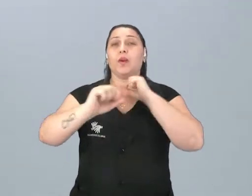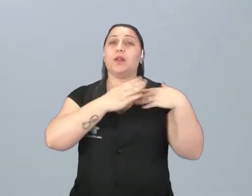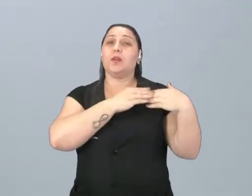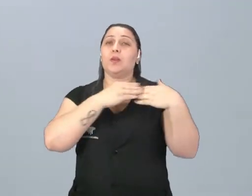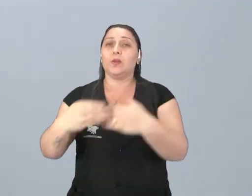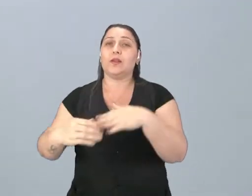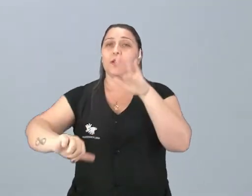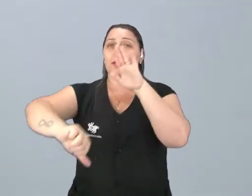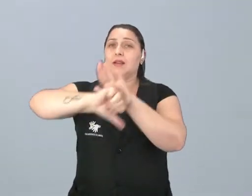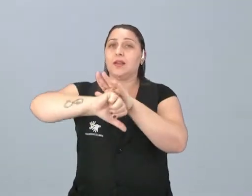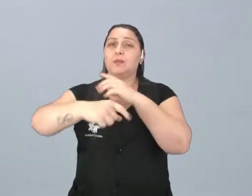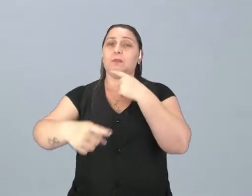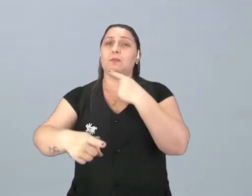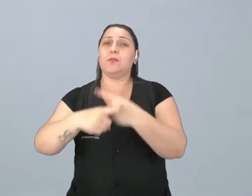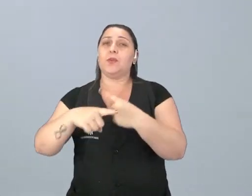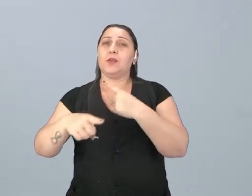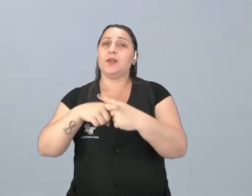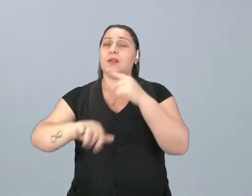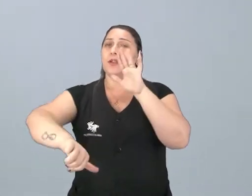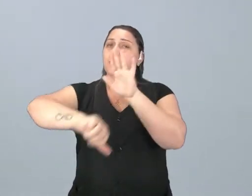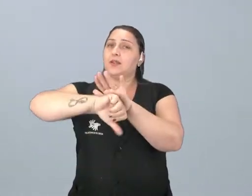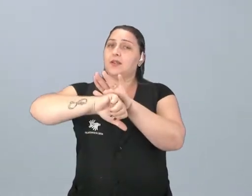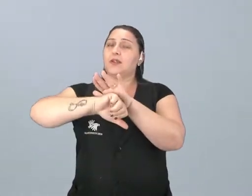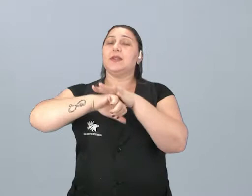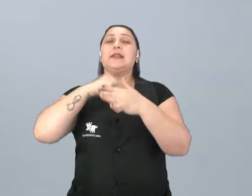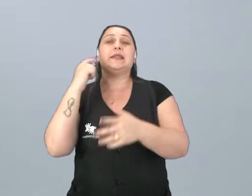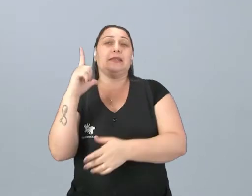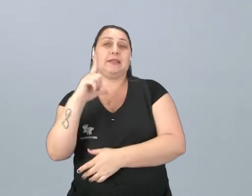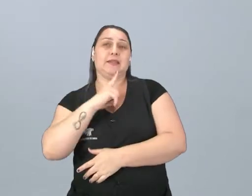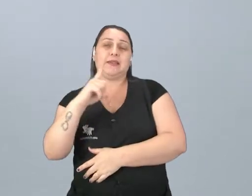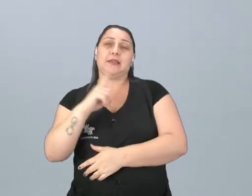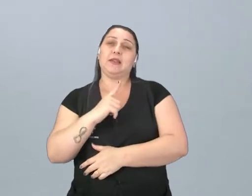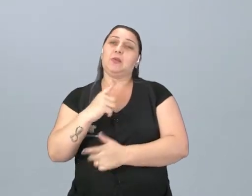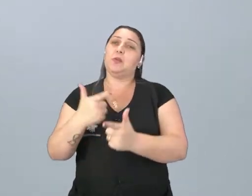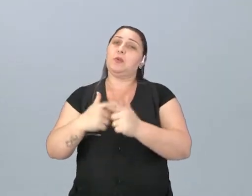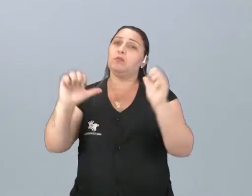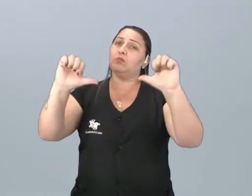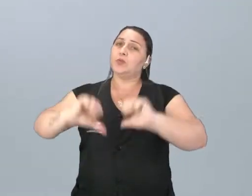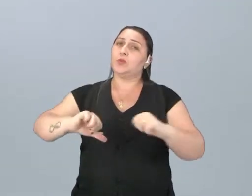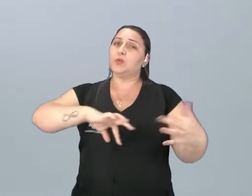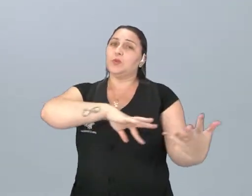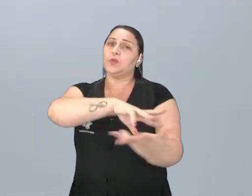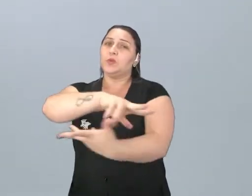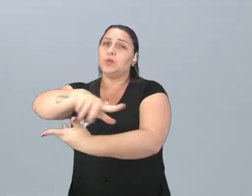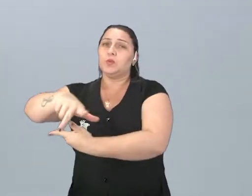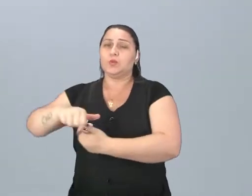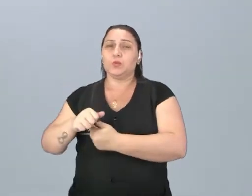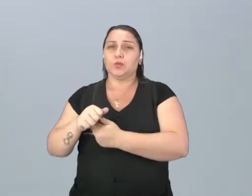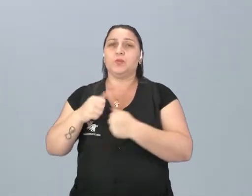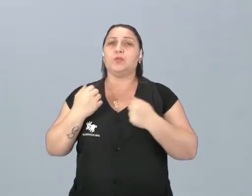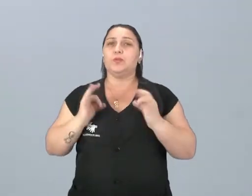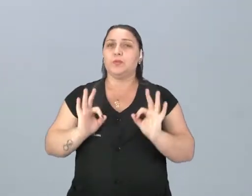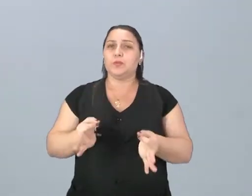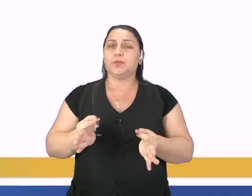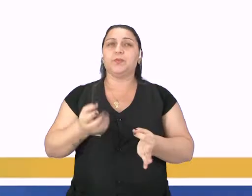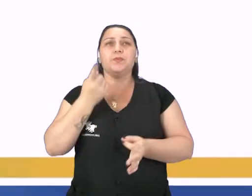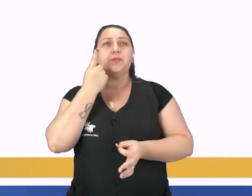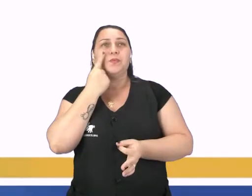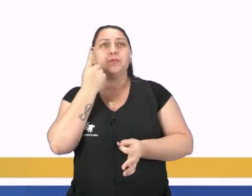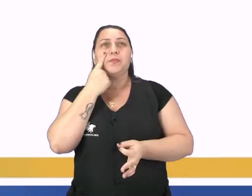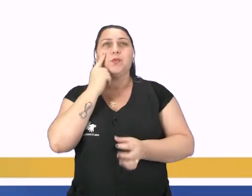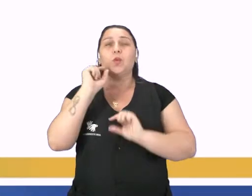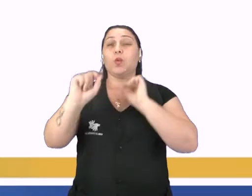essa crise e por que essa crise teve efeitos negativos no mundo inteiro, certo?